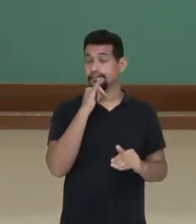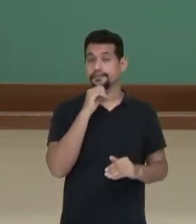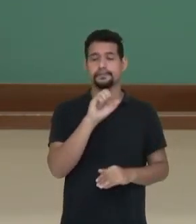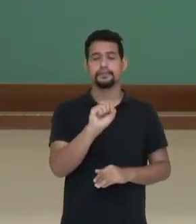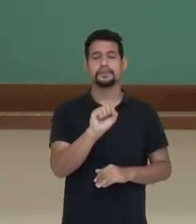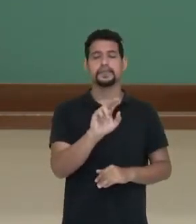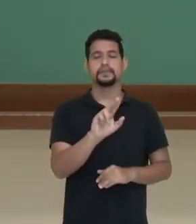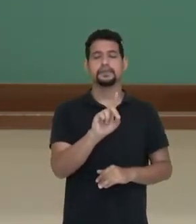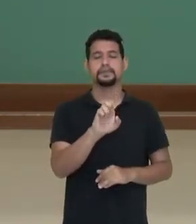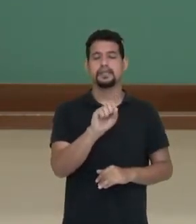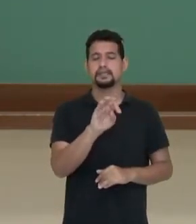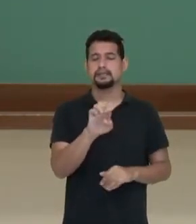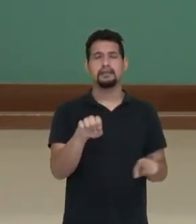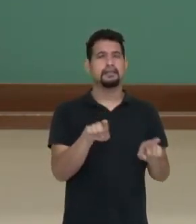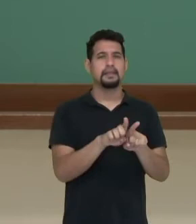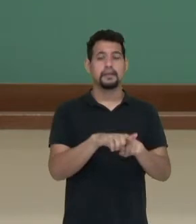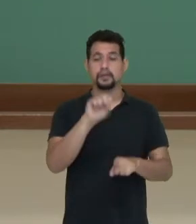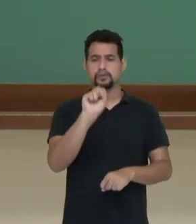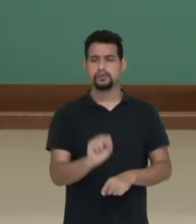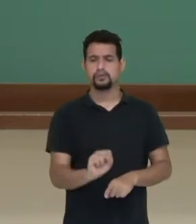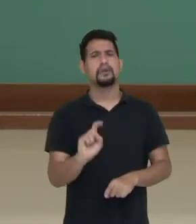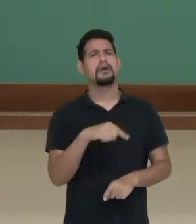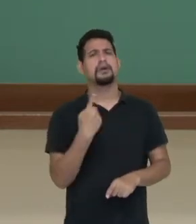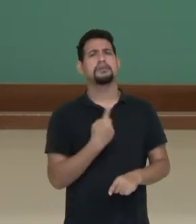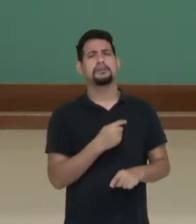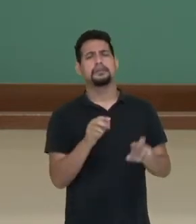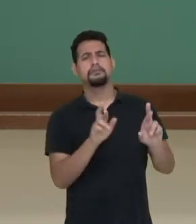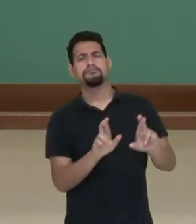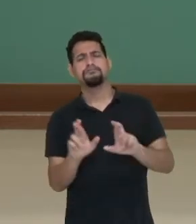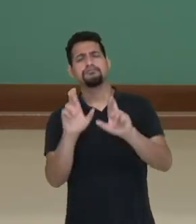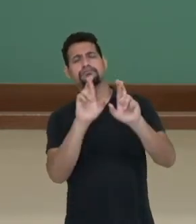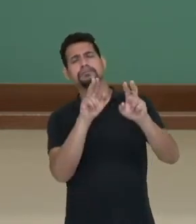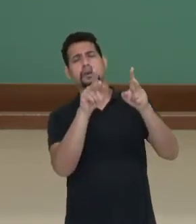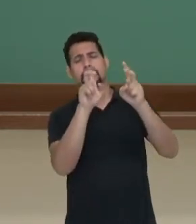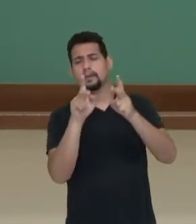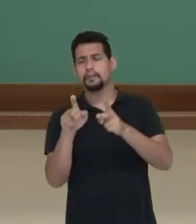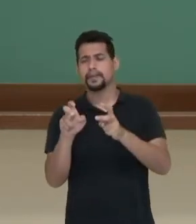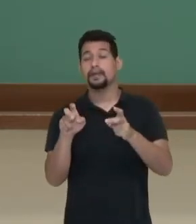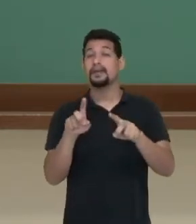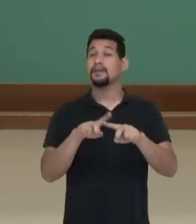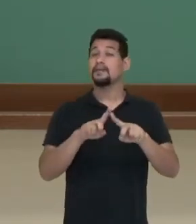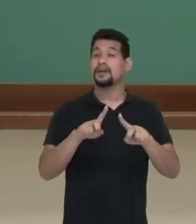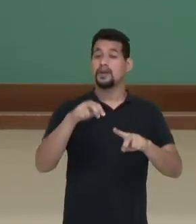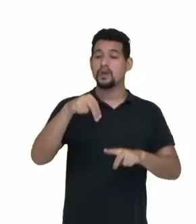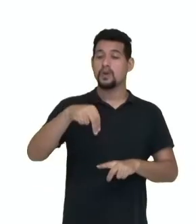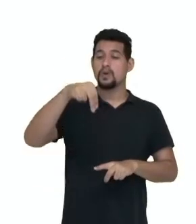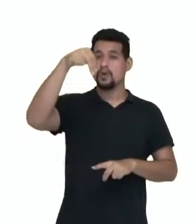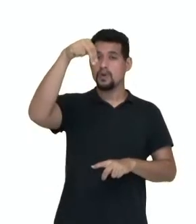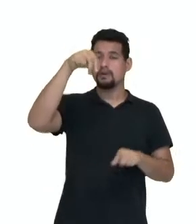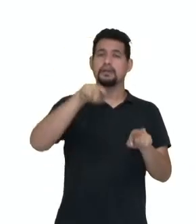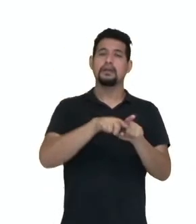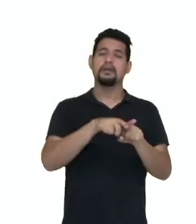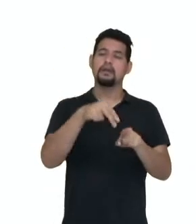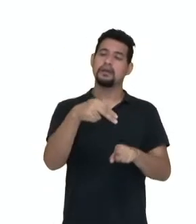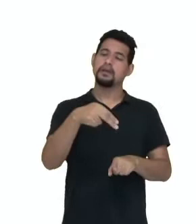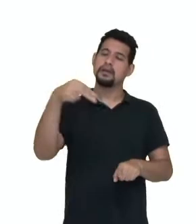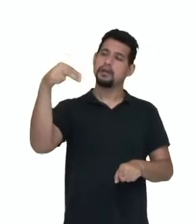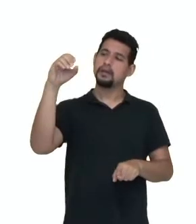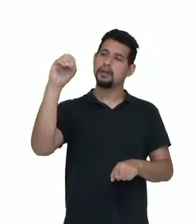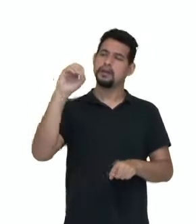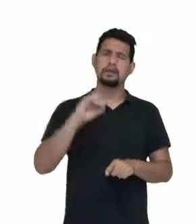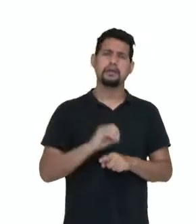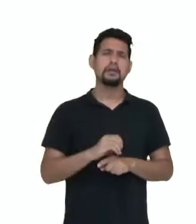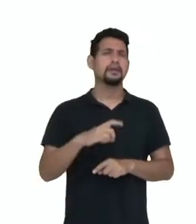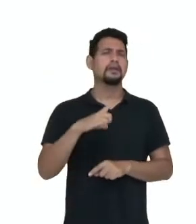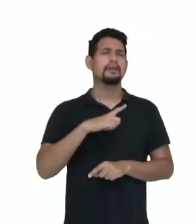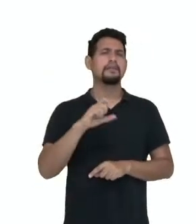e na região sul, realmente nós podemos considerar de tal forma. Porém, no nordeste e no norte do país,